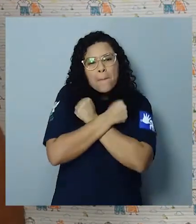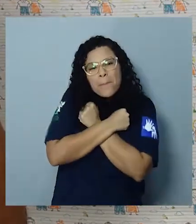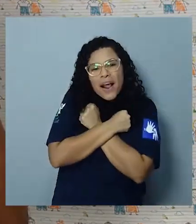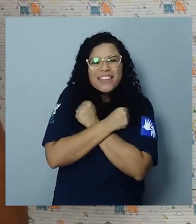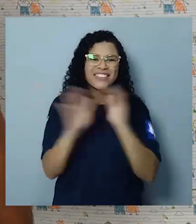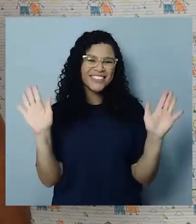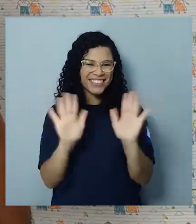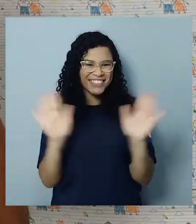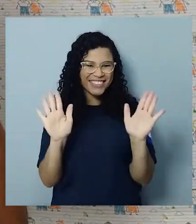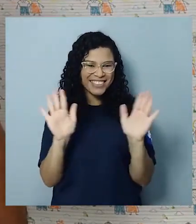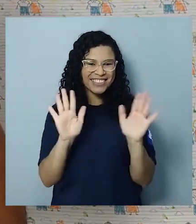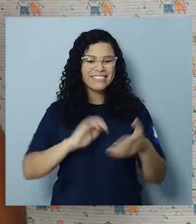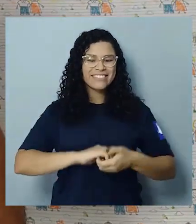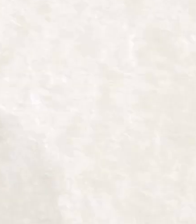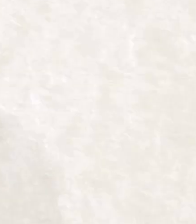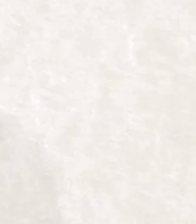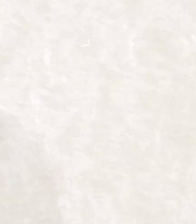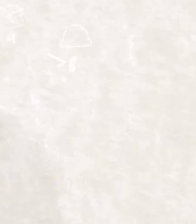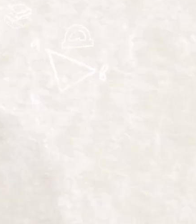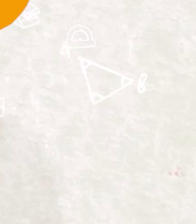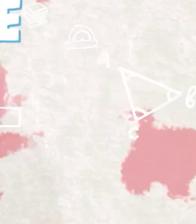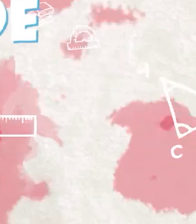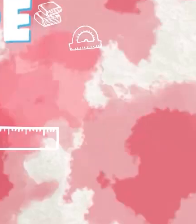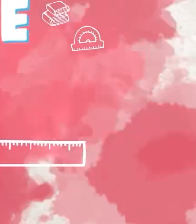hoje um abraço e até mais